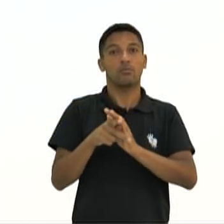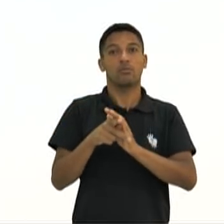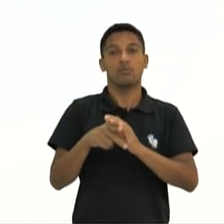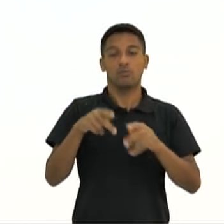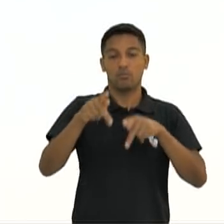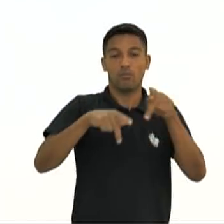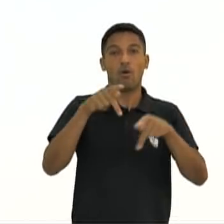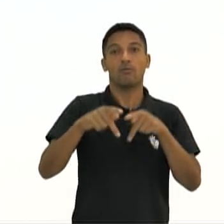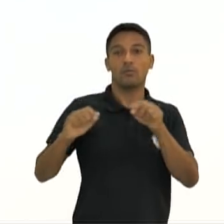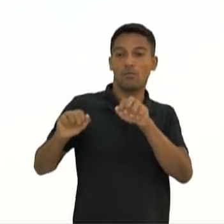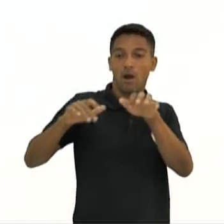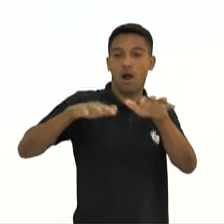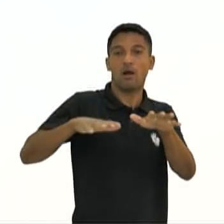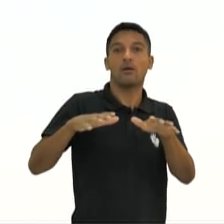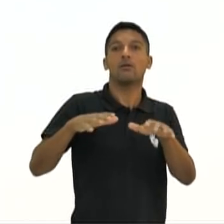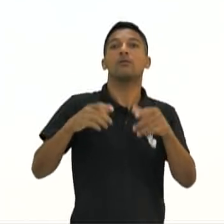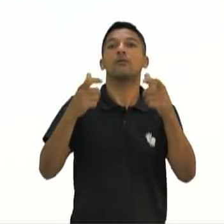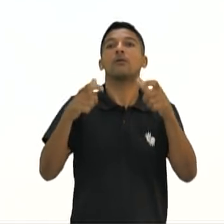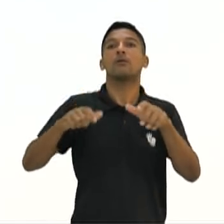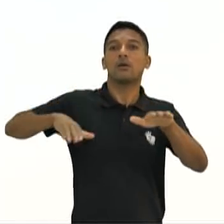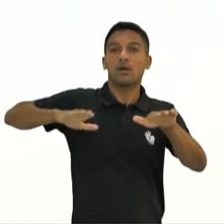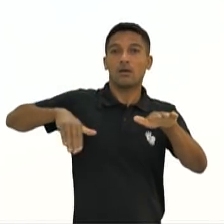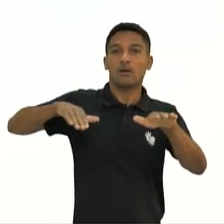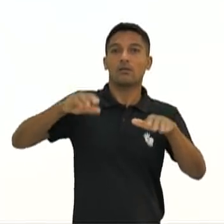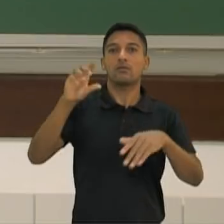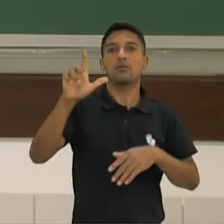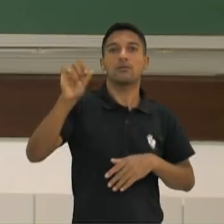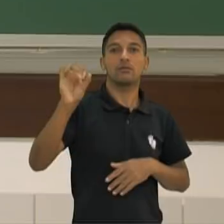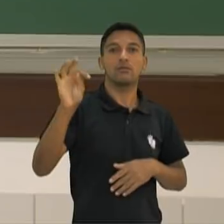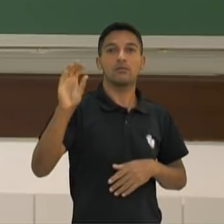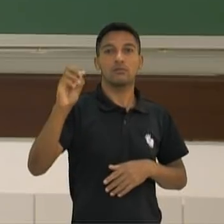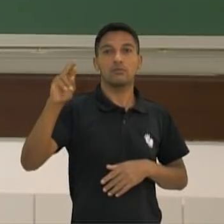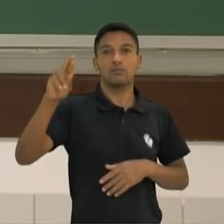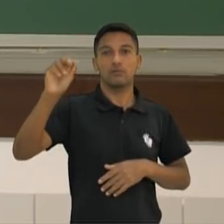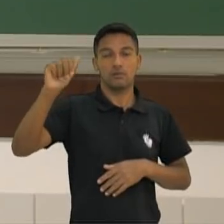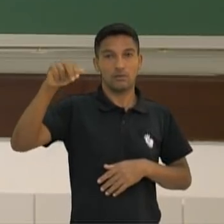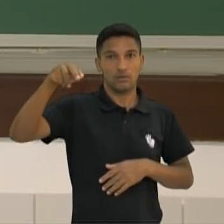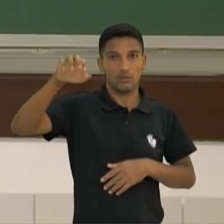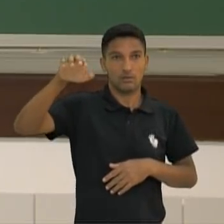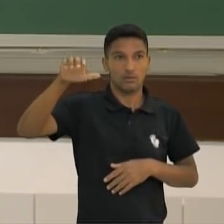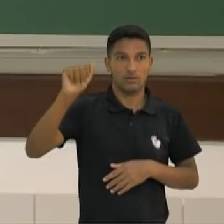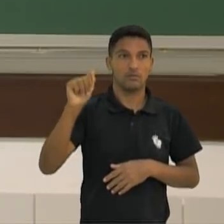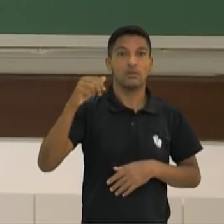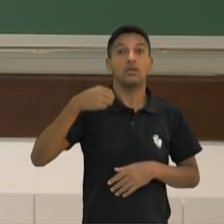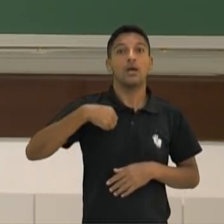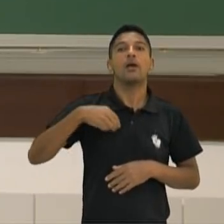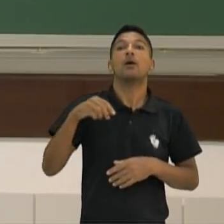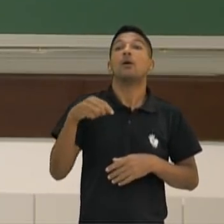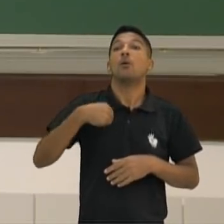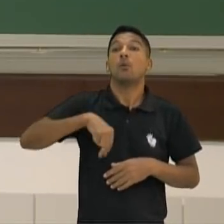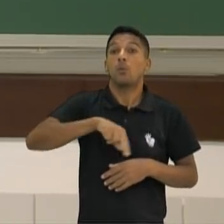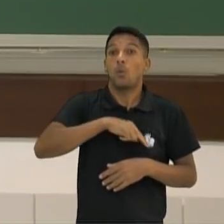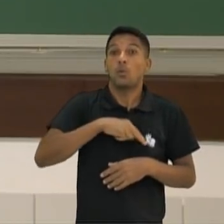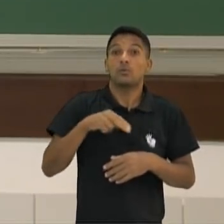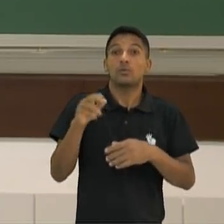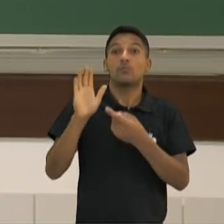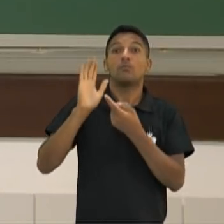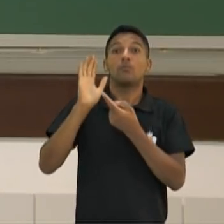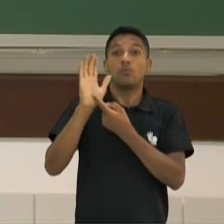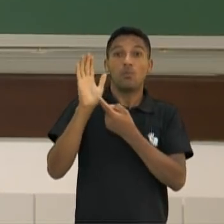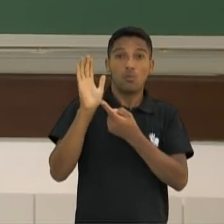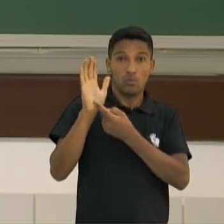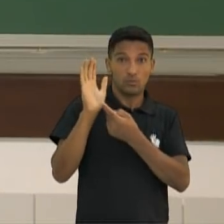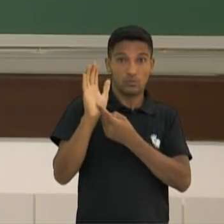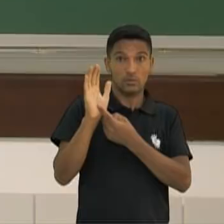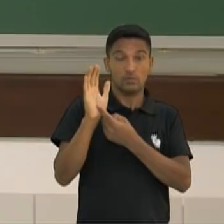e, logicamente, como estamos falando de impactos socioambientais, das ações humanas, que é o que vem na sequência do